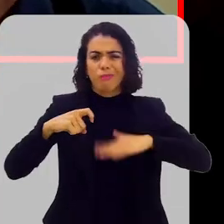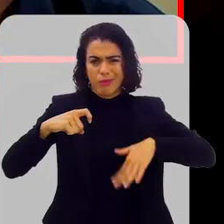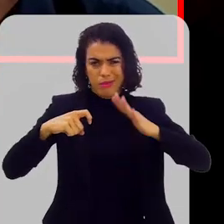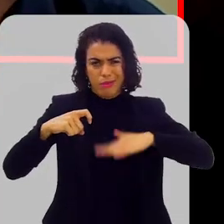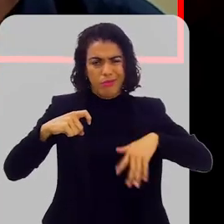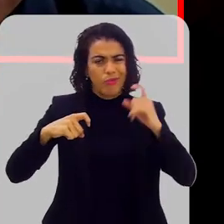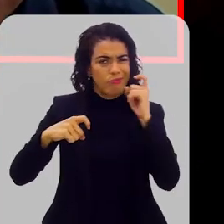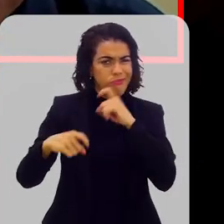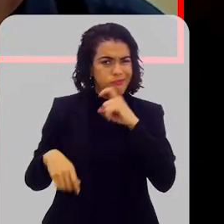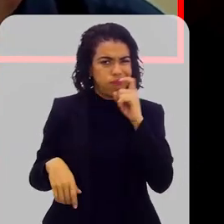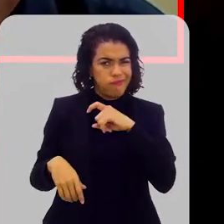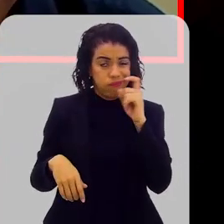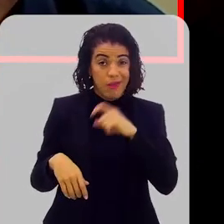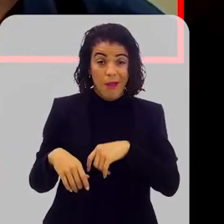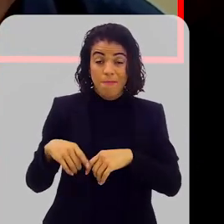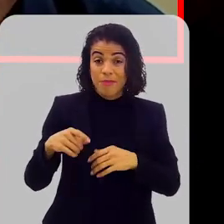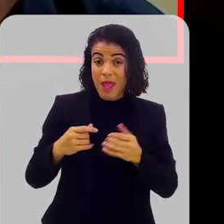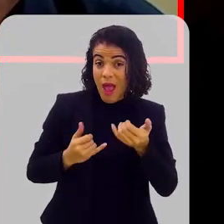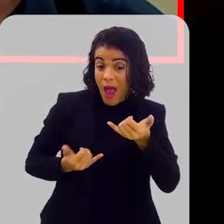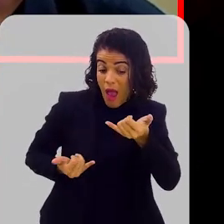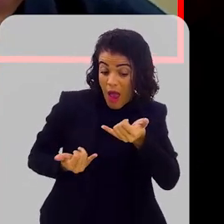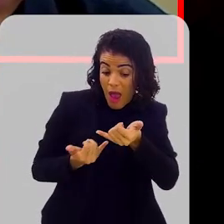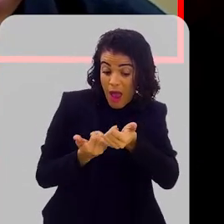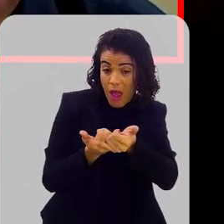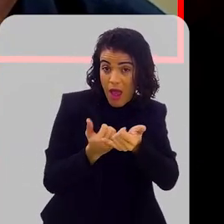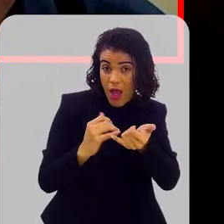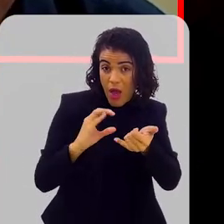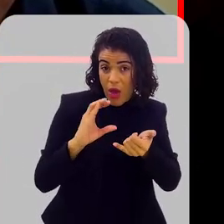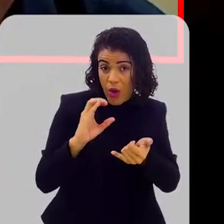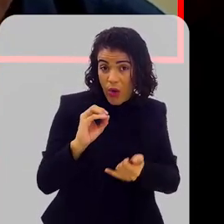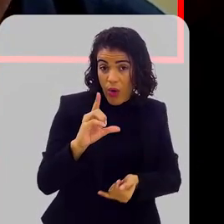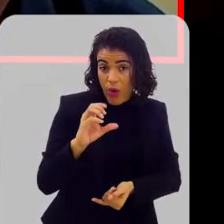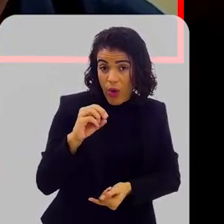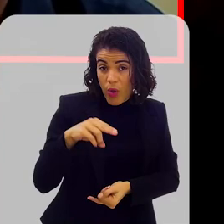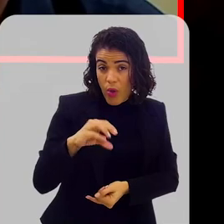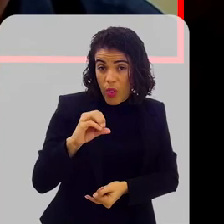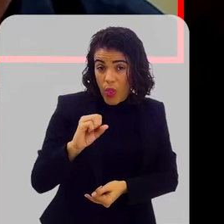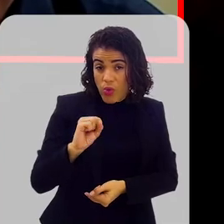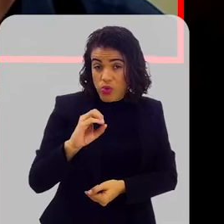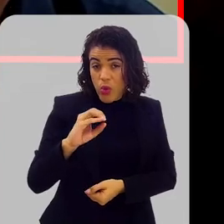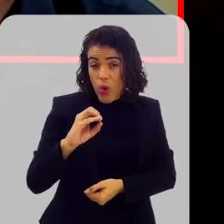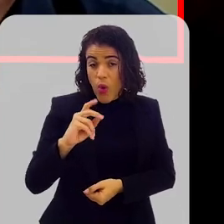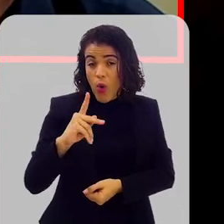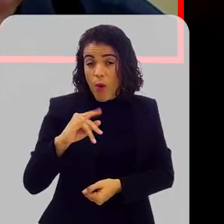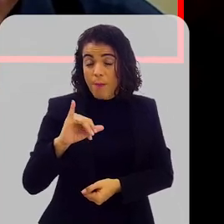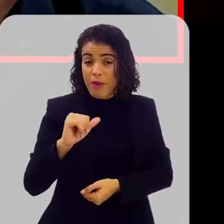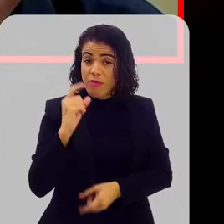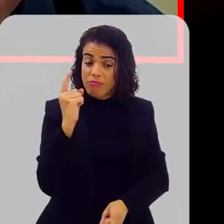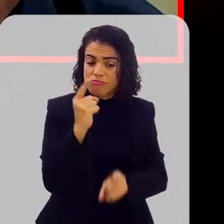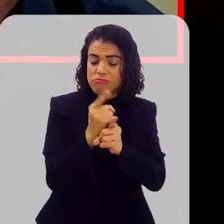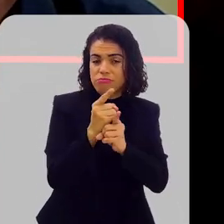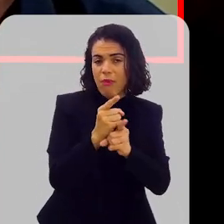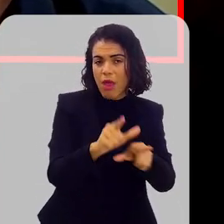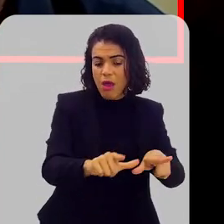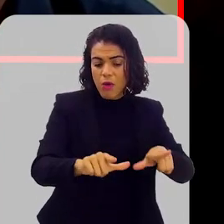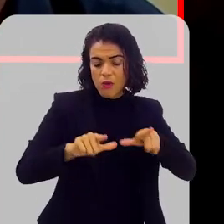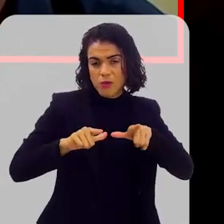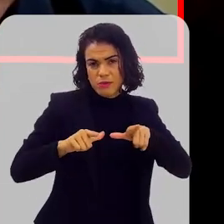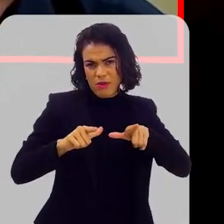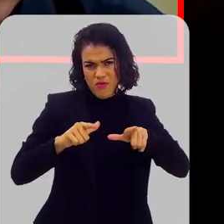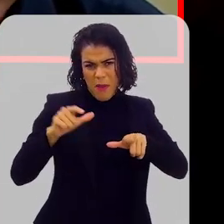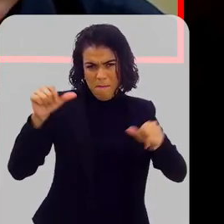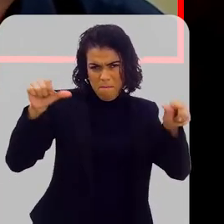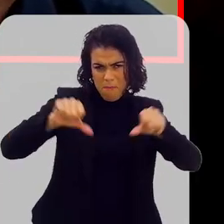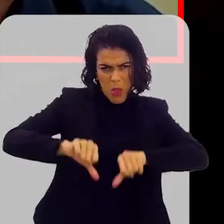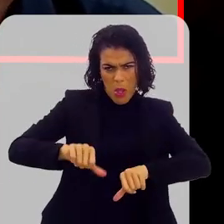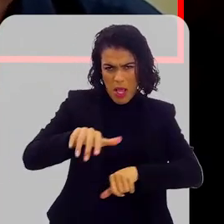isso certamente é um mito. A colonoscopia não vai, ela vai te permitir o diagnóstico. Ela não vai